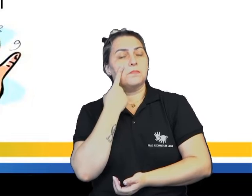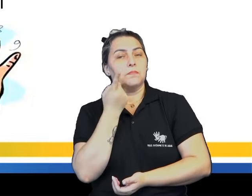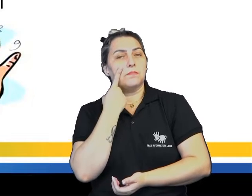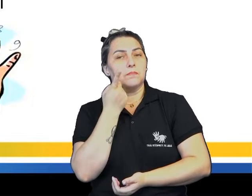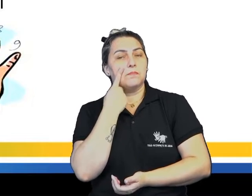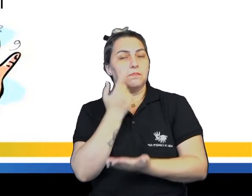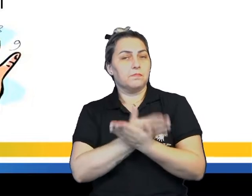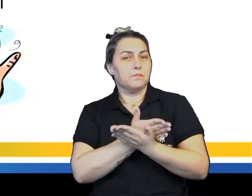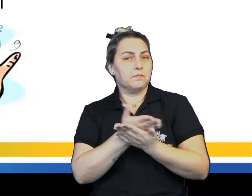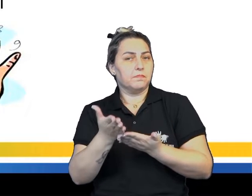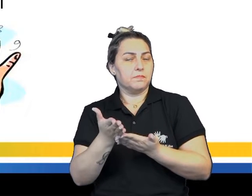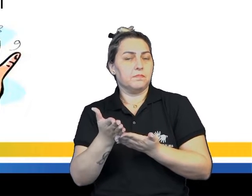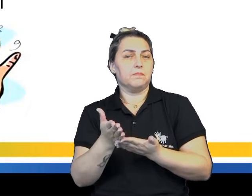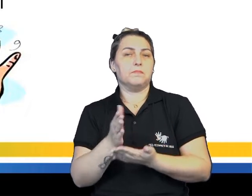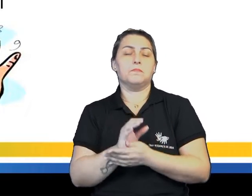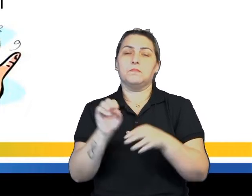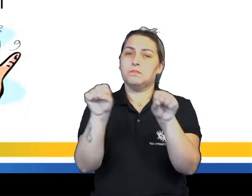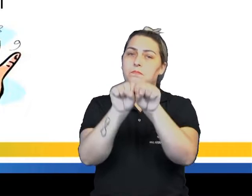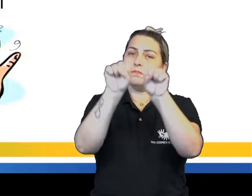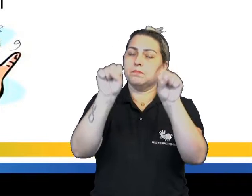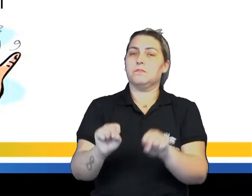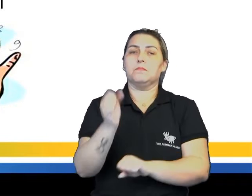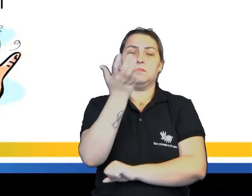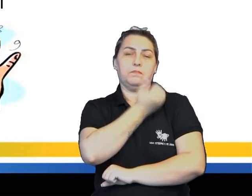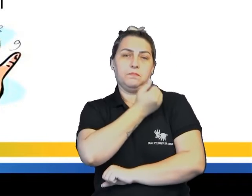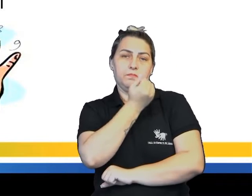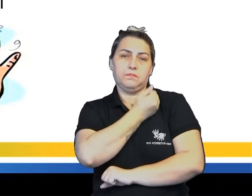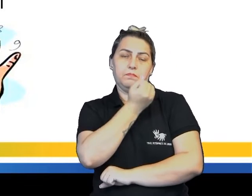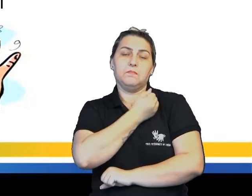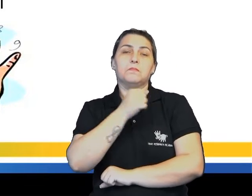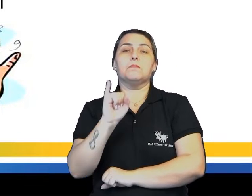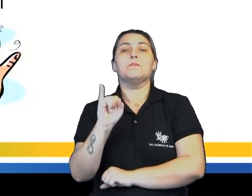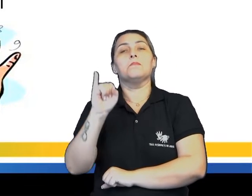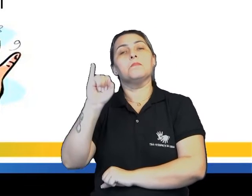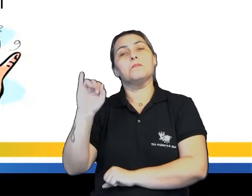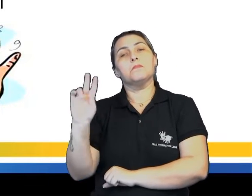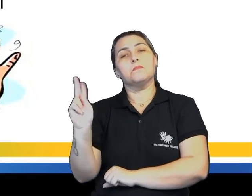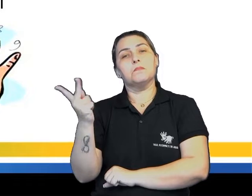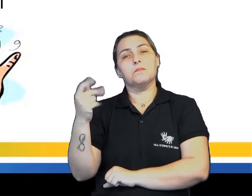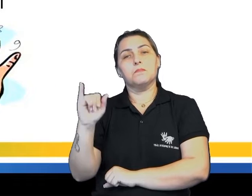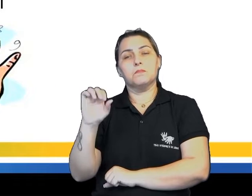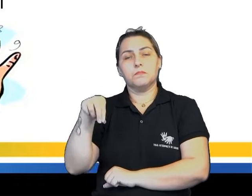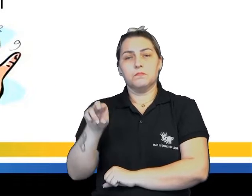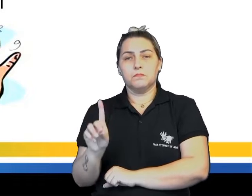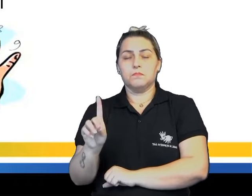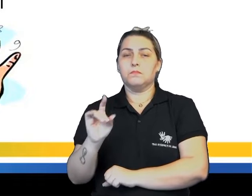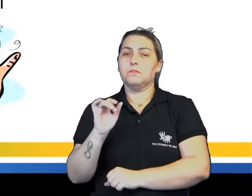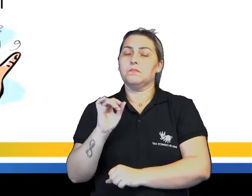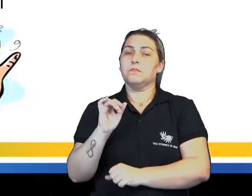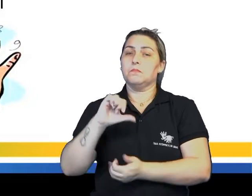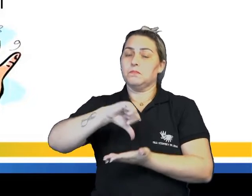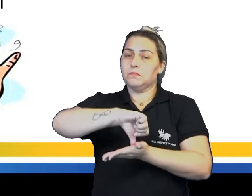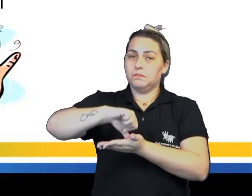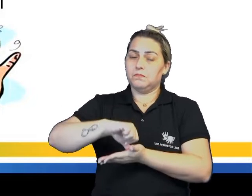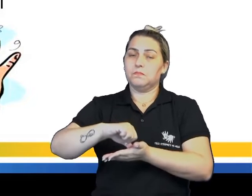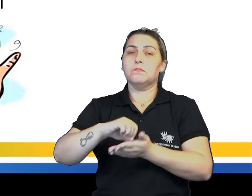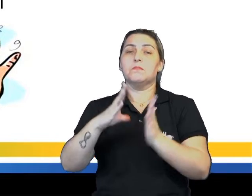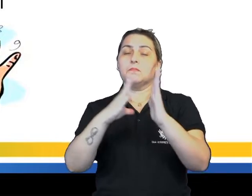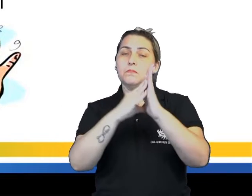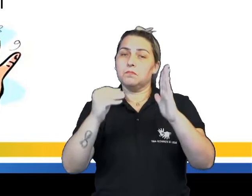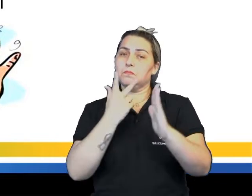como ele iniciou o sistema de numeração indo-arábico. Os símbolos são bem parecidos com os